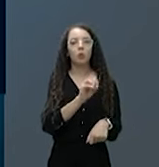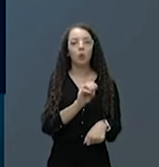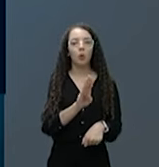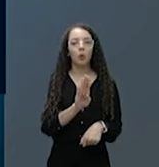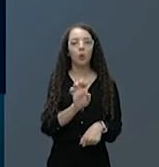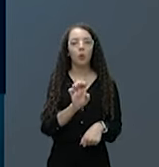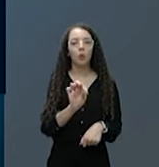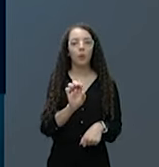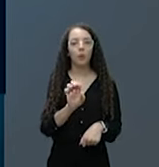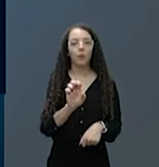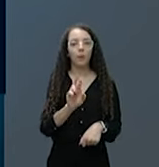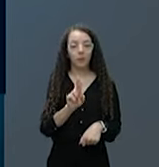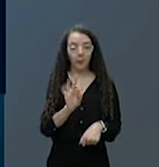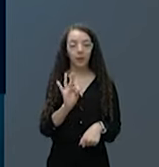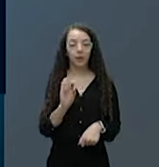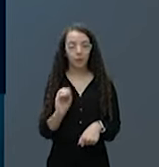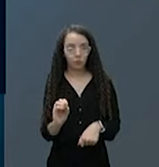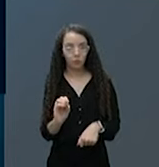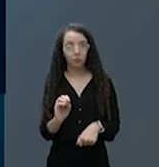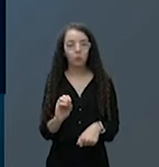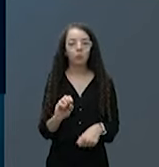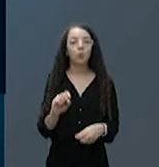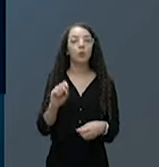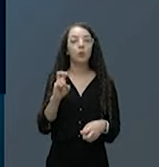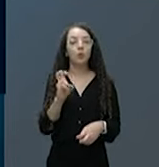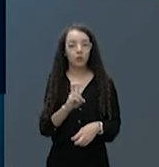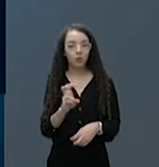doutora Ana Beatriz